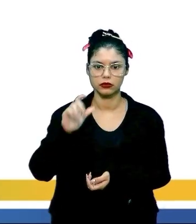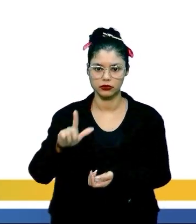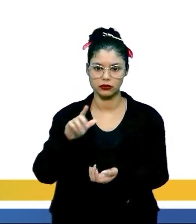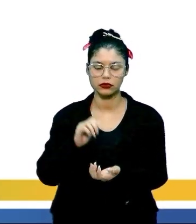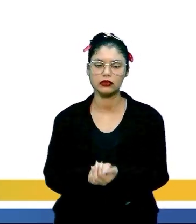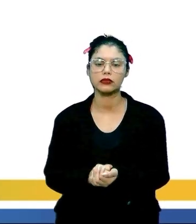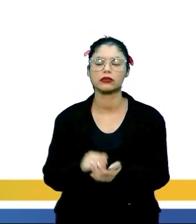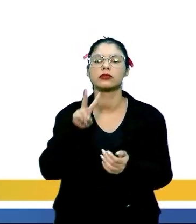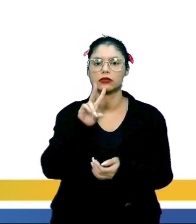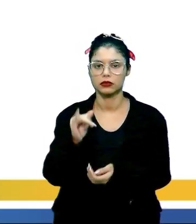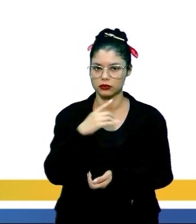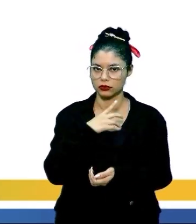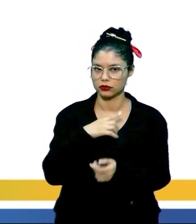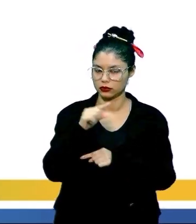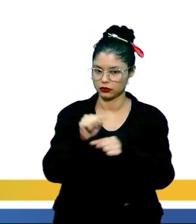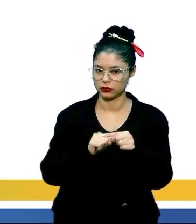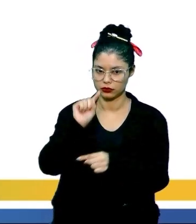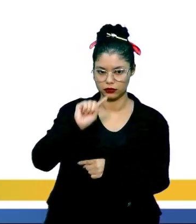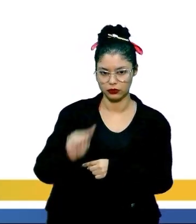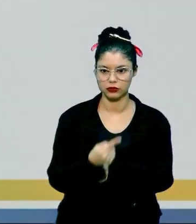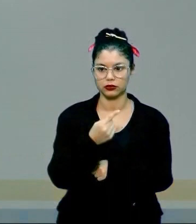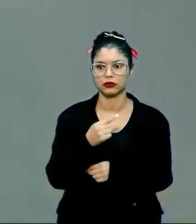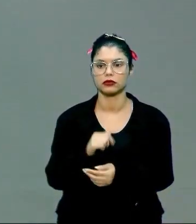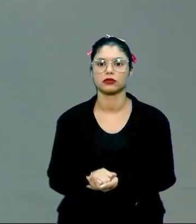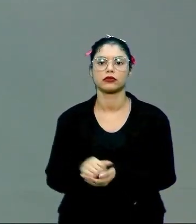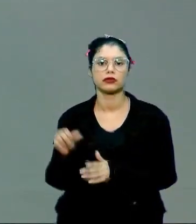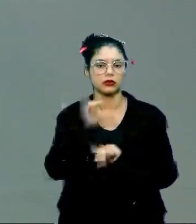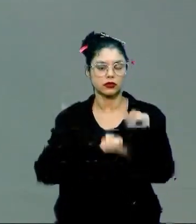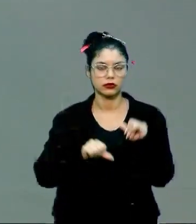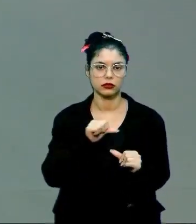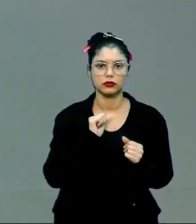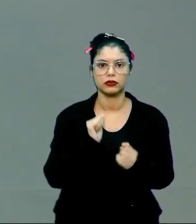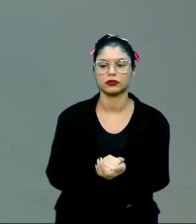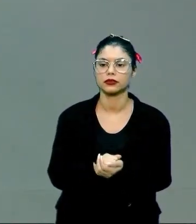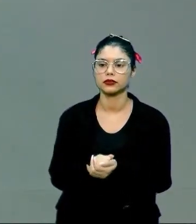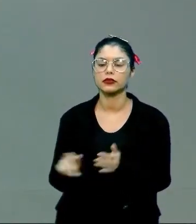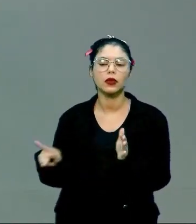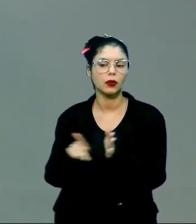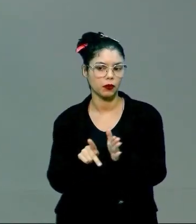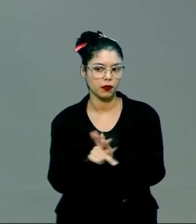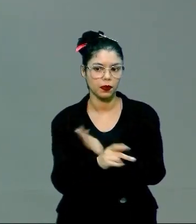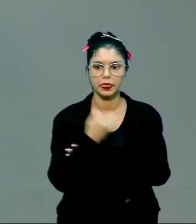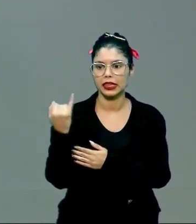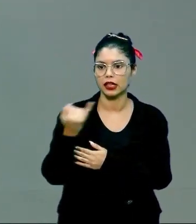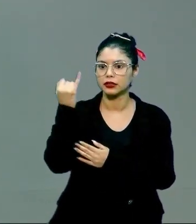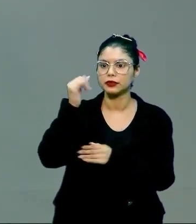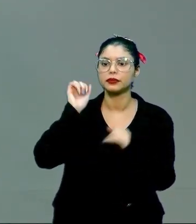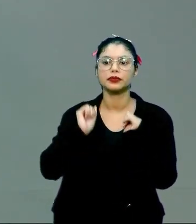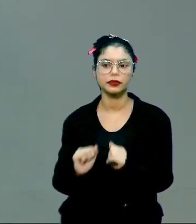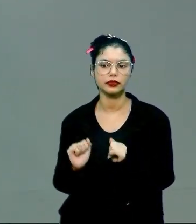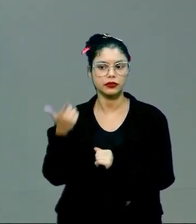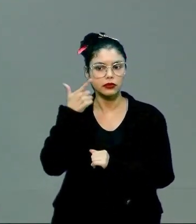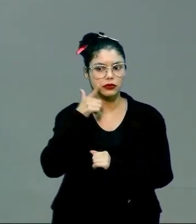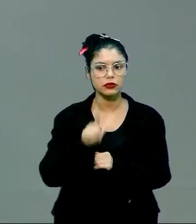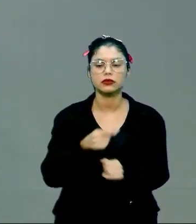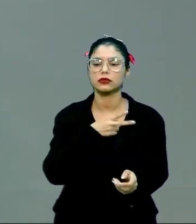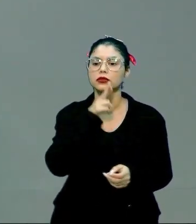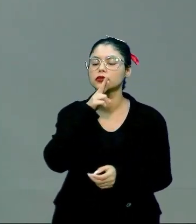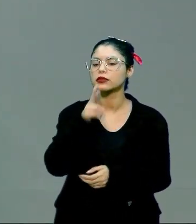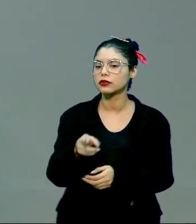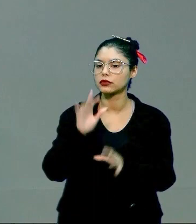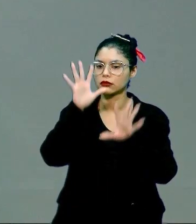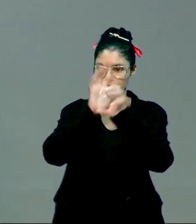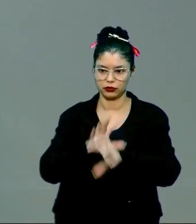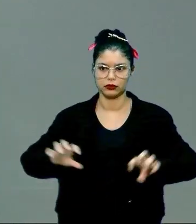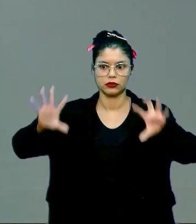litro, a gente vai dividir por 1.000. Essas transformações, elas se tornam essenciais para que a gente consiga resolver uma questão de